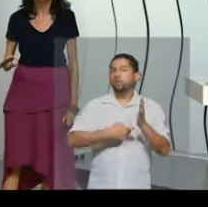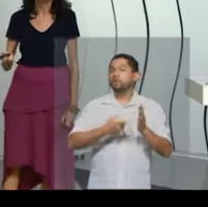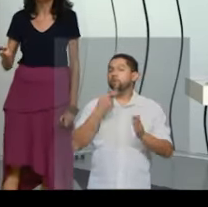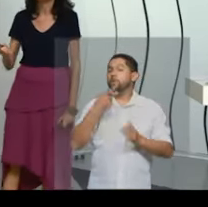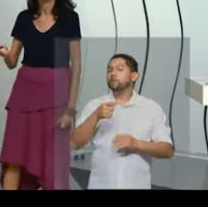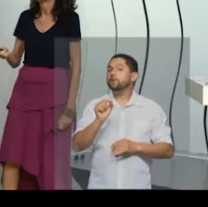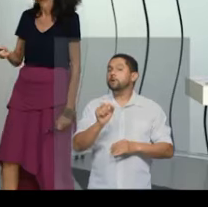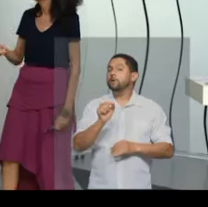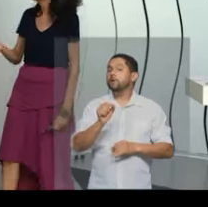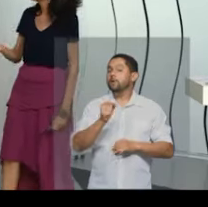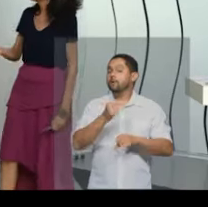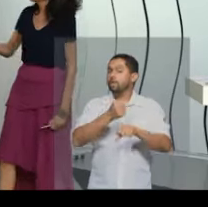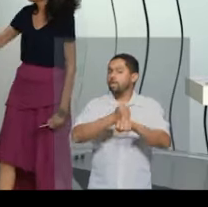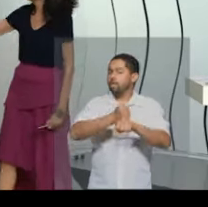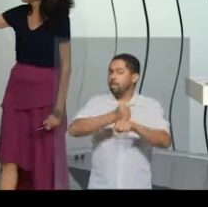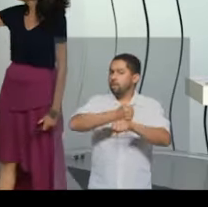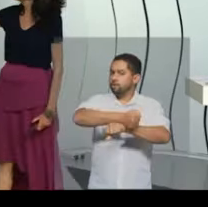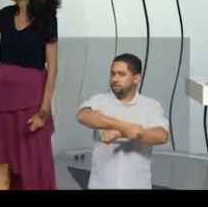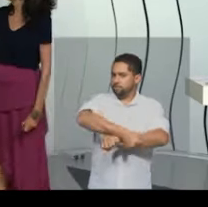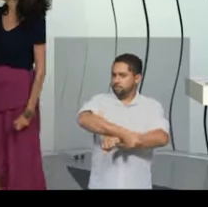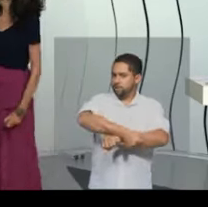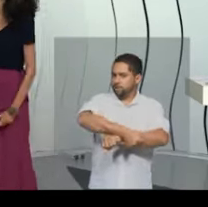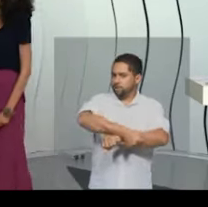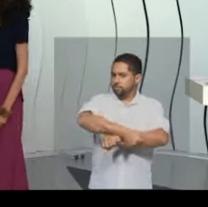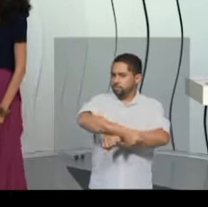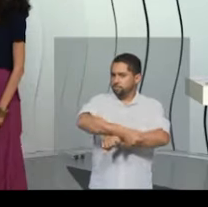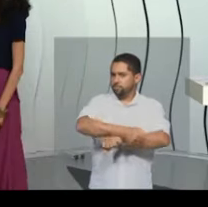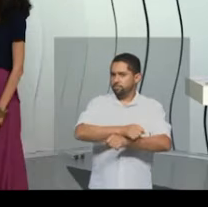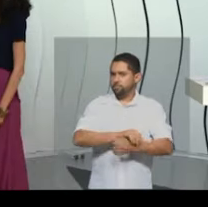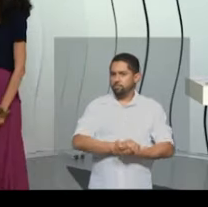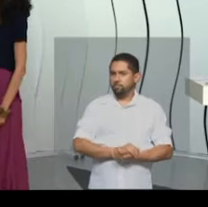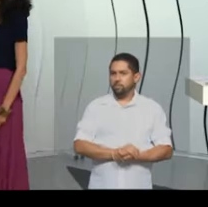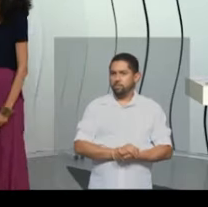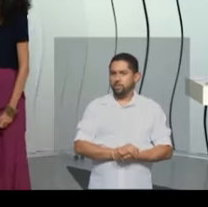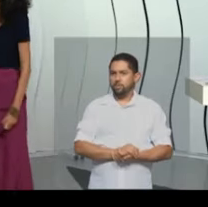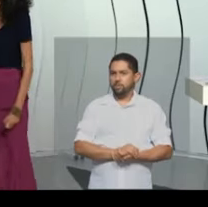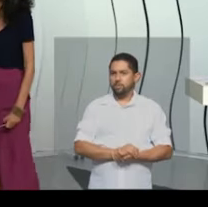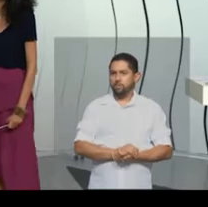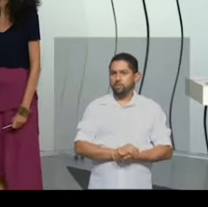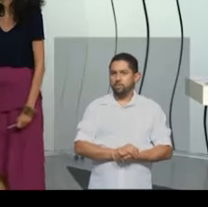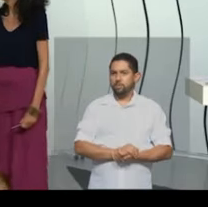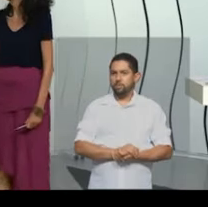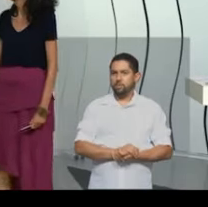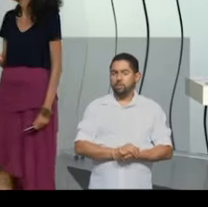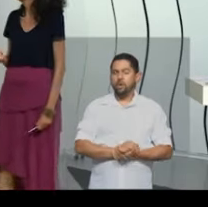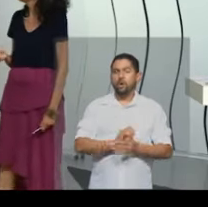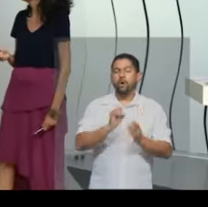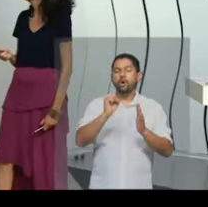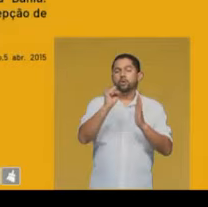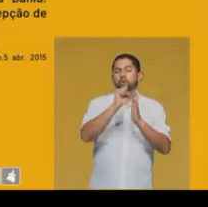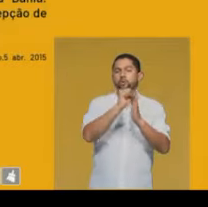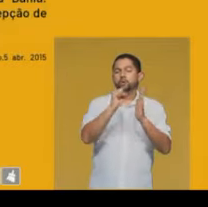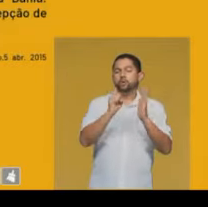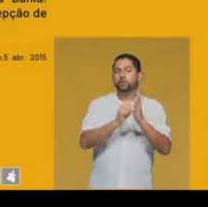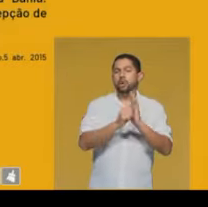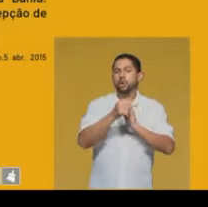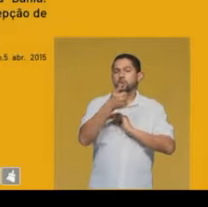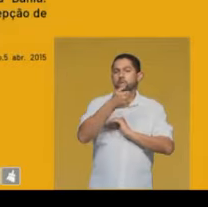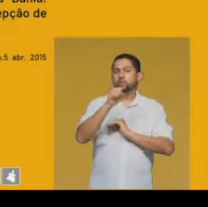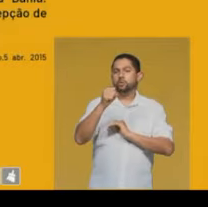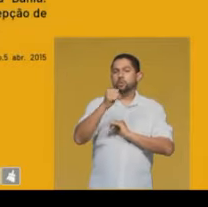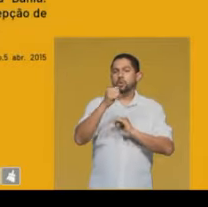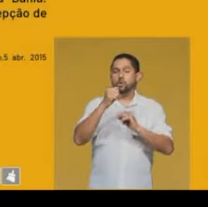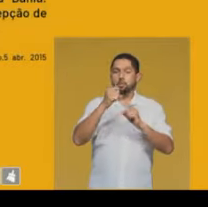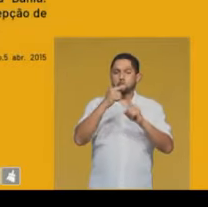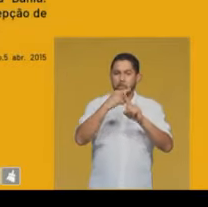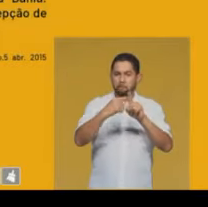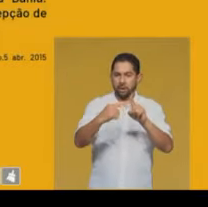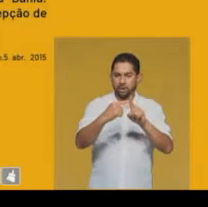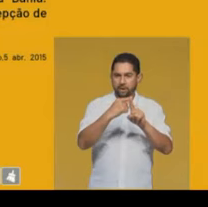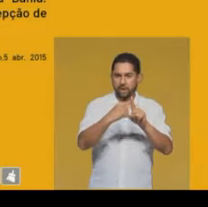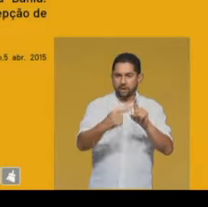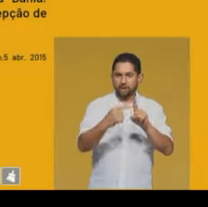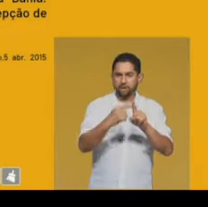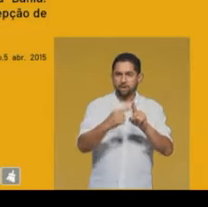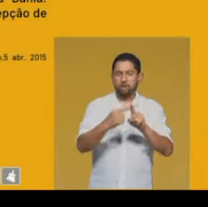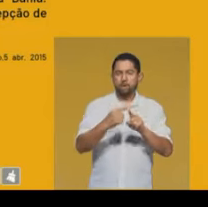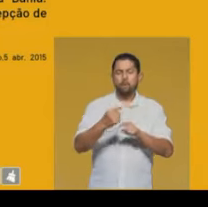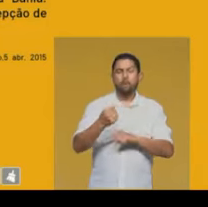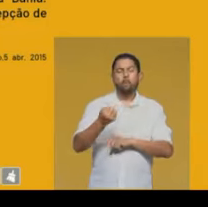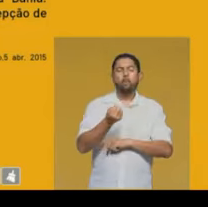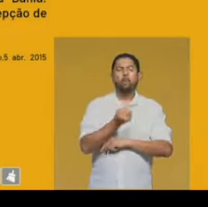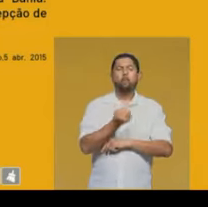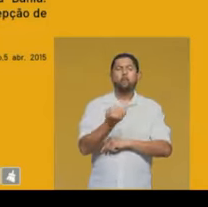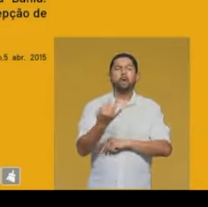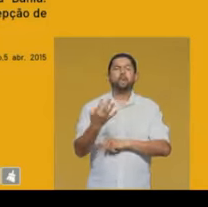escravidão. A partir da segunda metade do século XVIII, o número de escravos